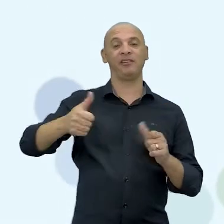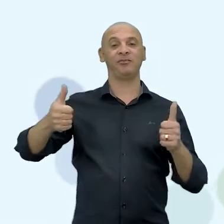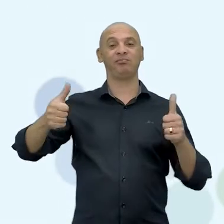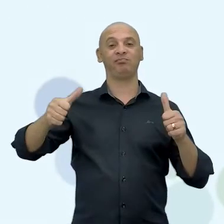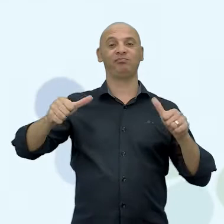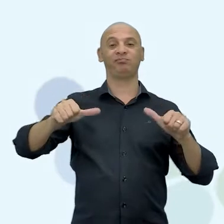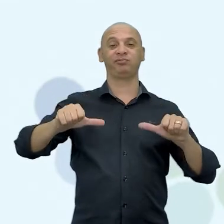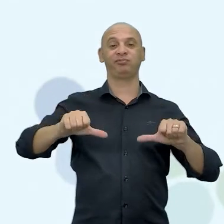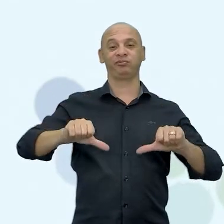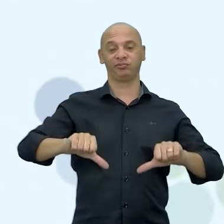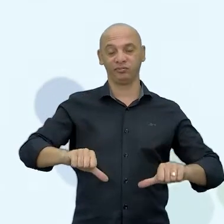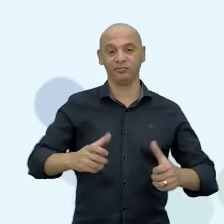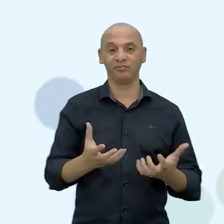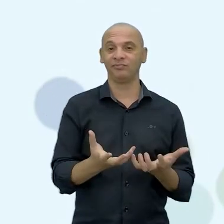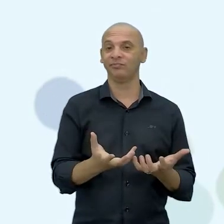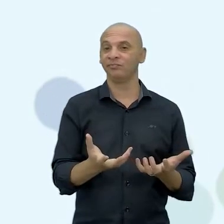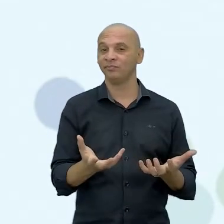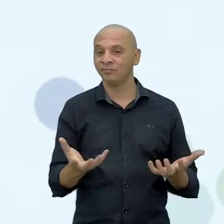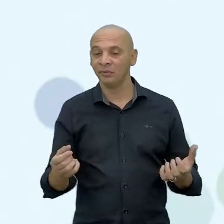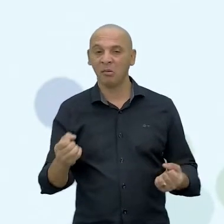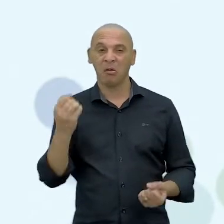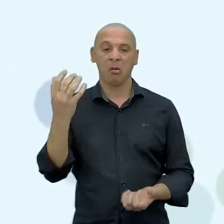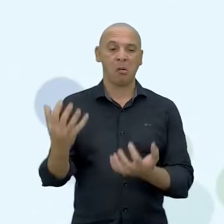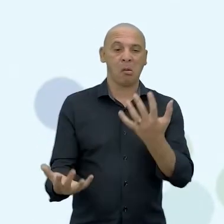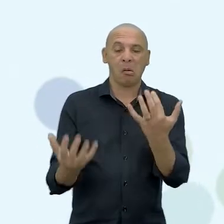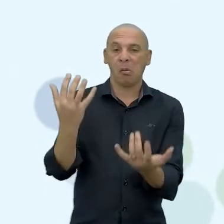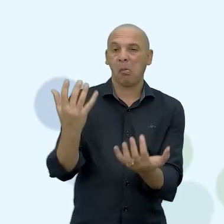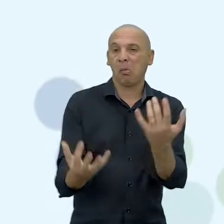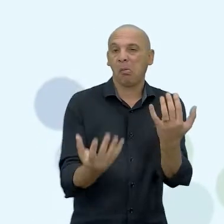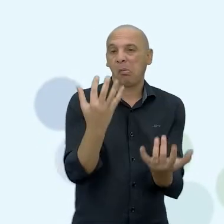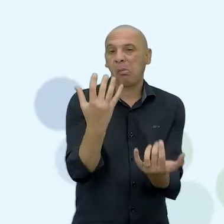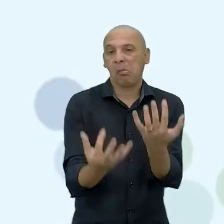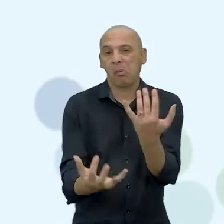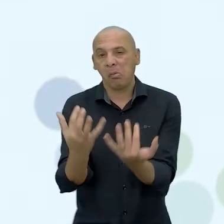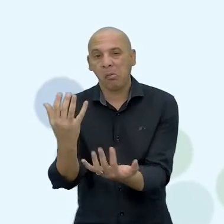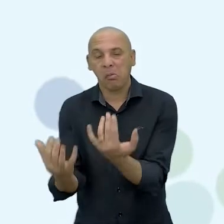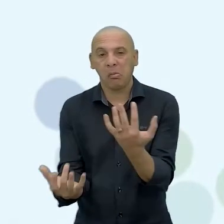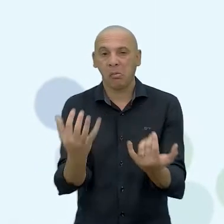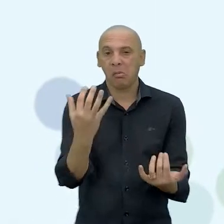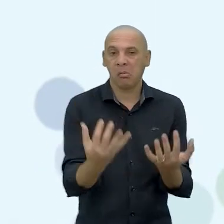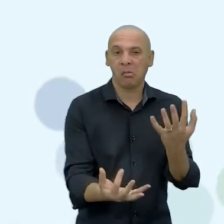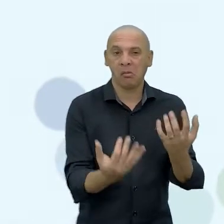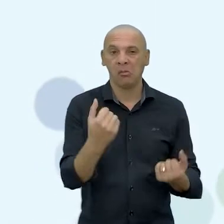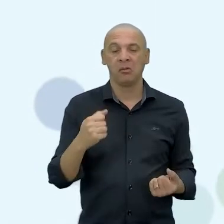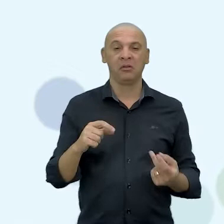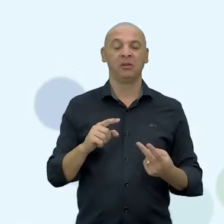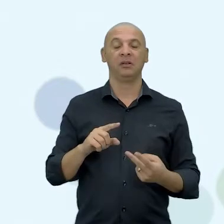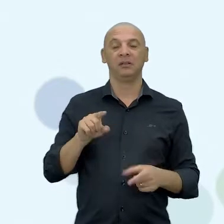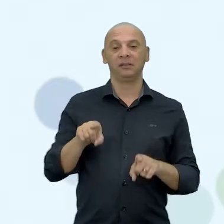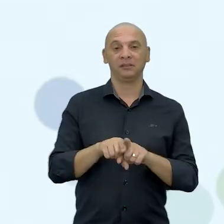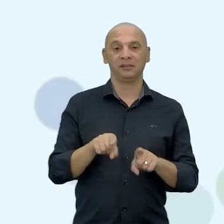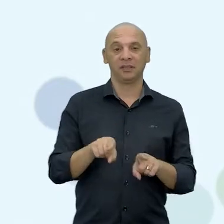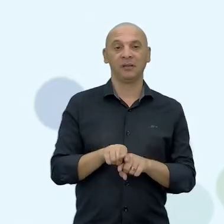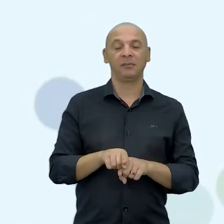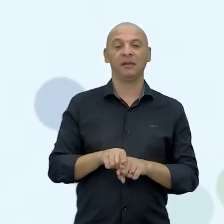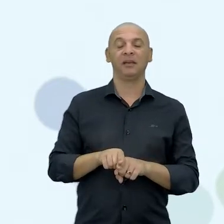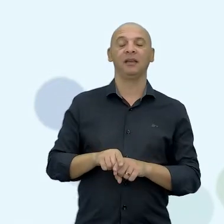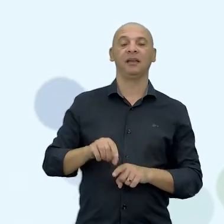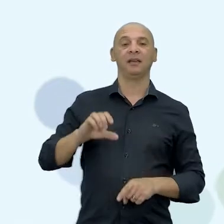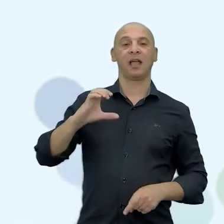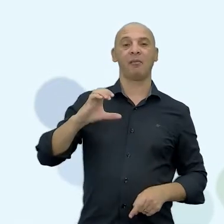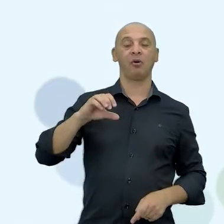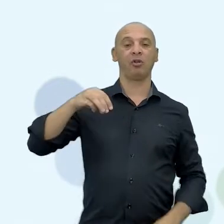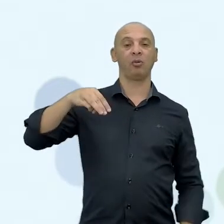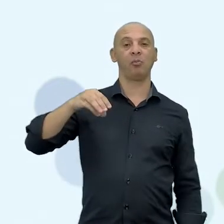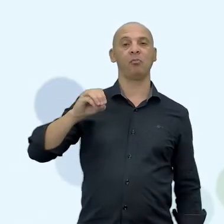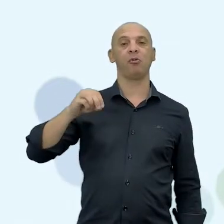incluindo aí o solo, através de queimadas, né, da soltura excessiva aí do dióxido, de monóxido de